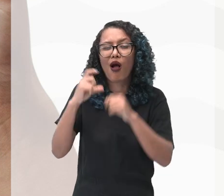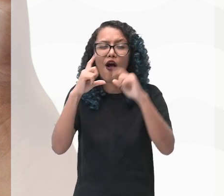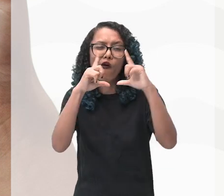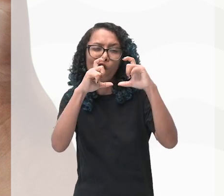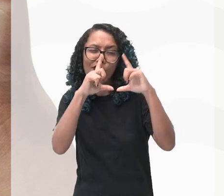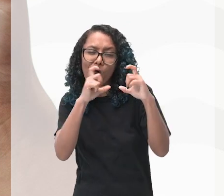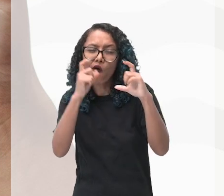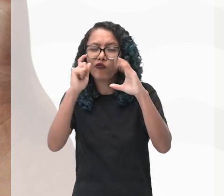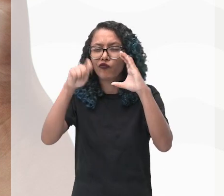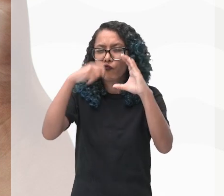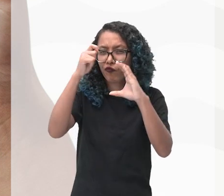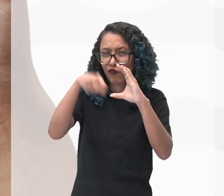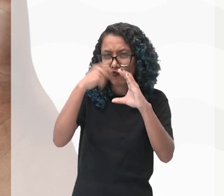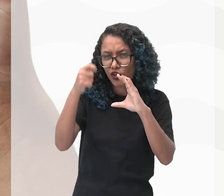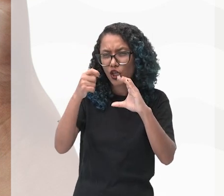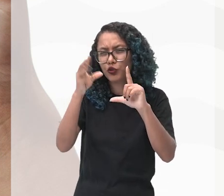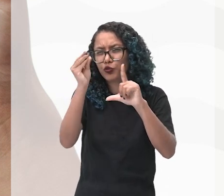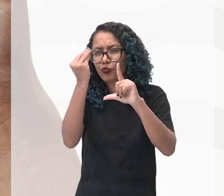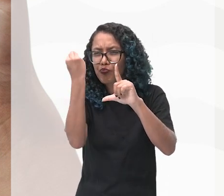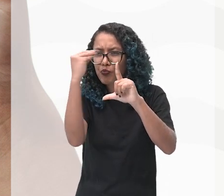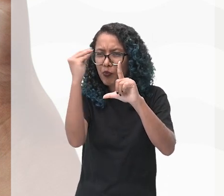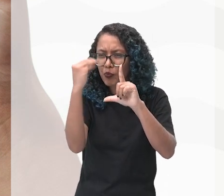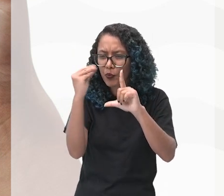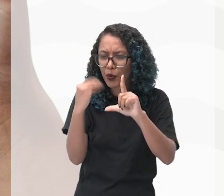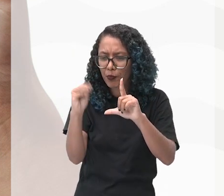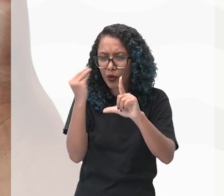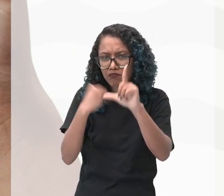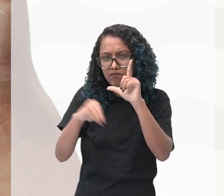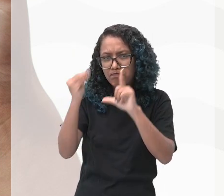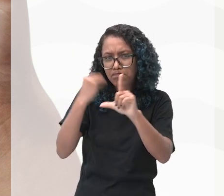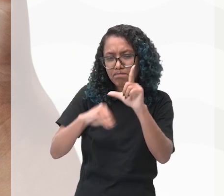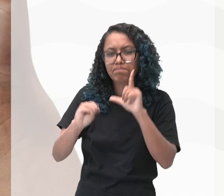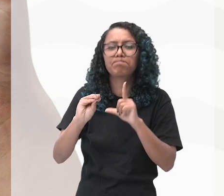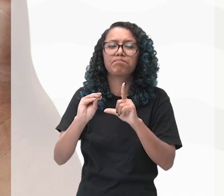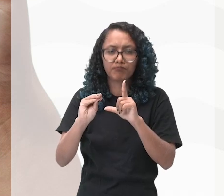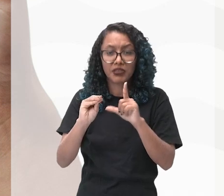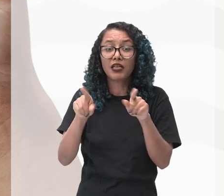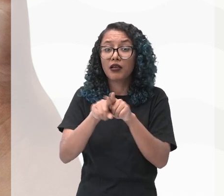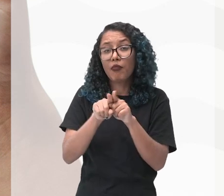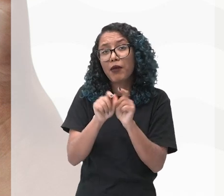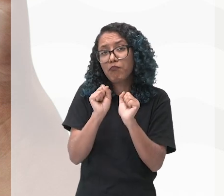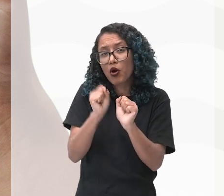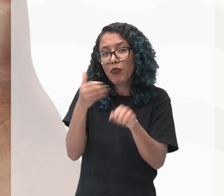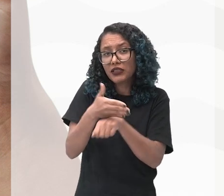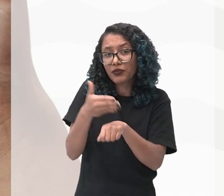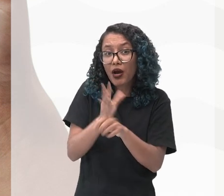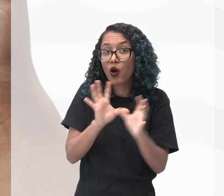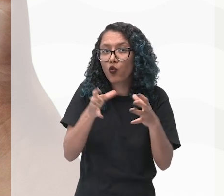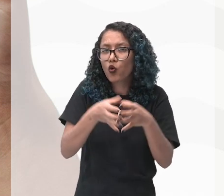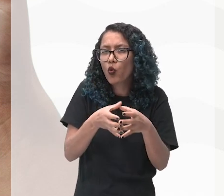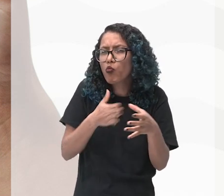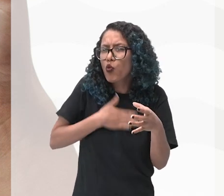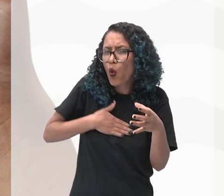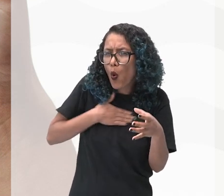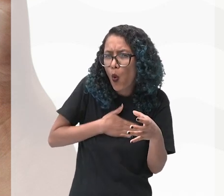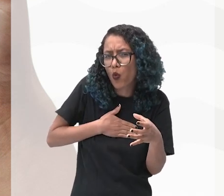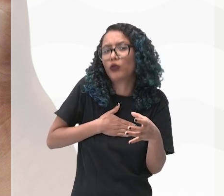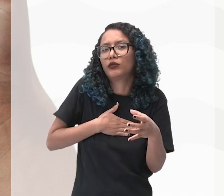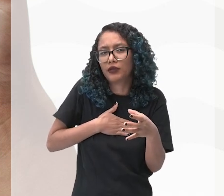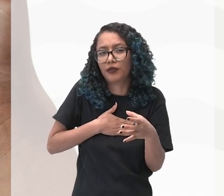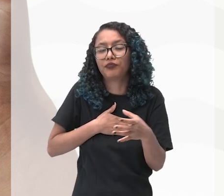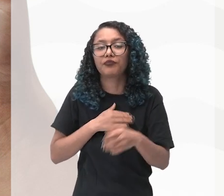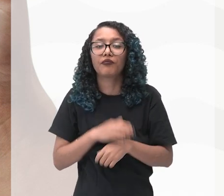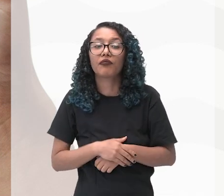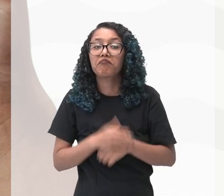pessoais, fotos e vídeos e participem de grupos de interesse. Então, nós estamos